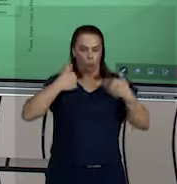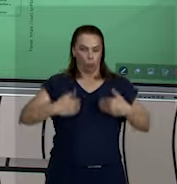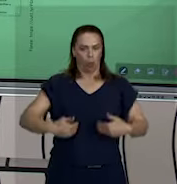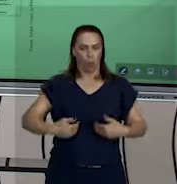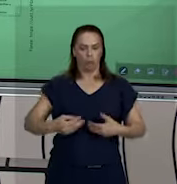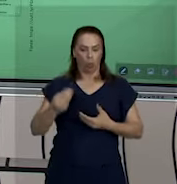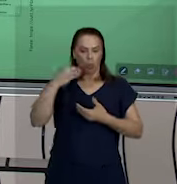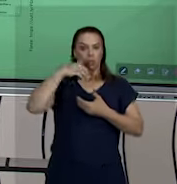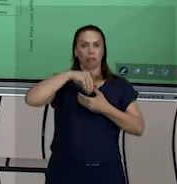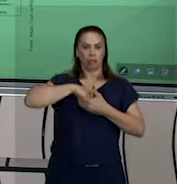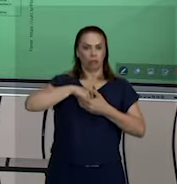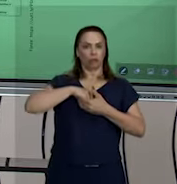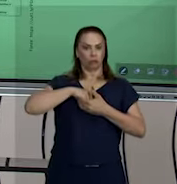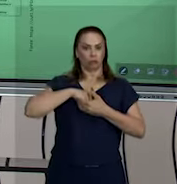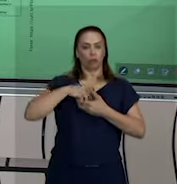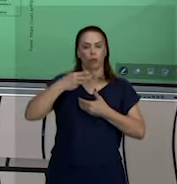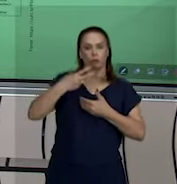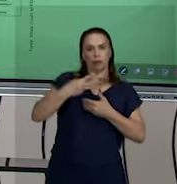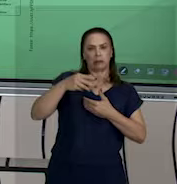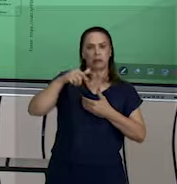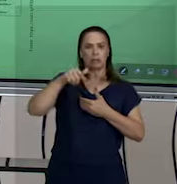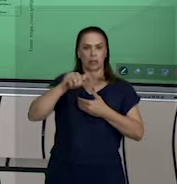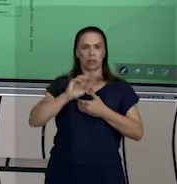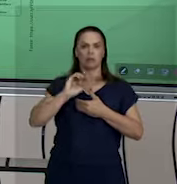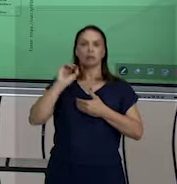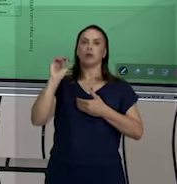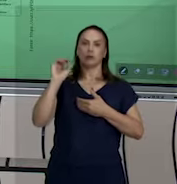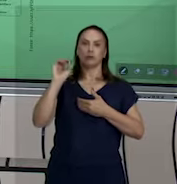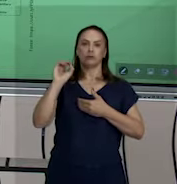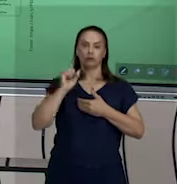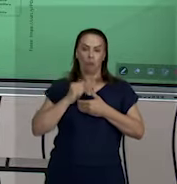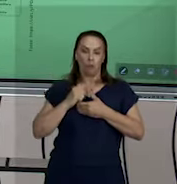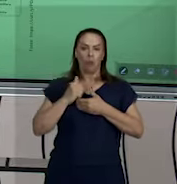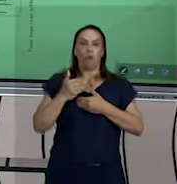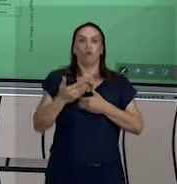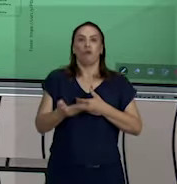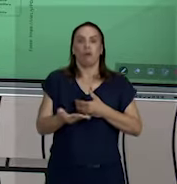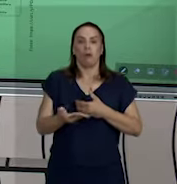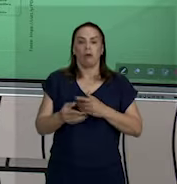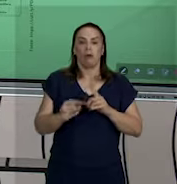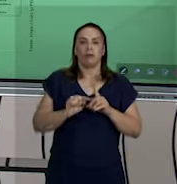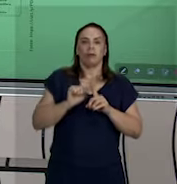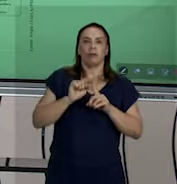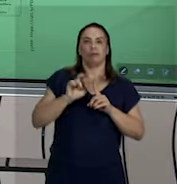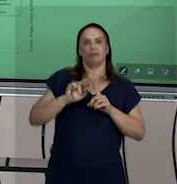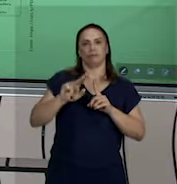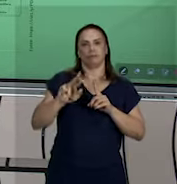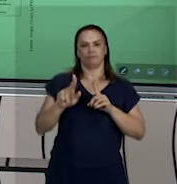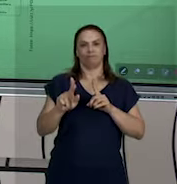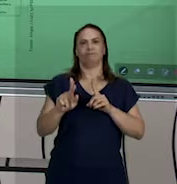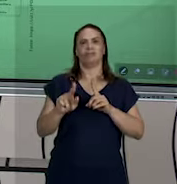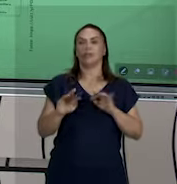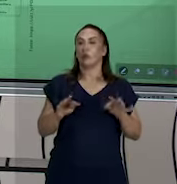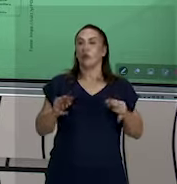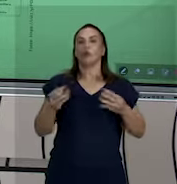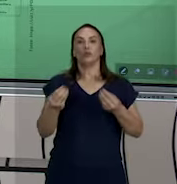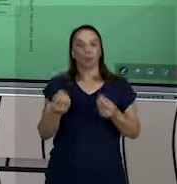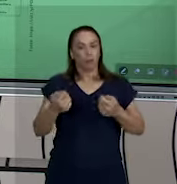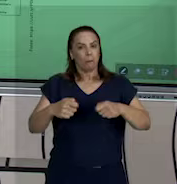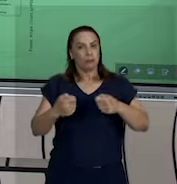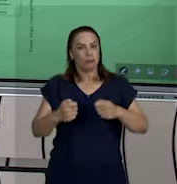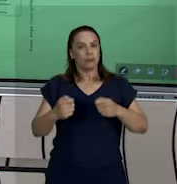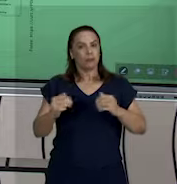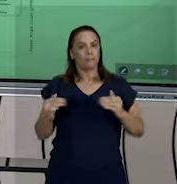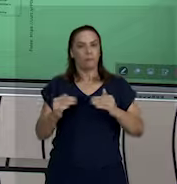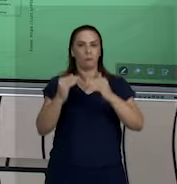de aproximadamente 37 graus. É nessa temperatura que o seu corpo funciona, as enzimas, as proteínas, todas elas vão ter uma